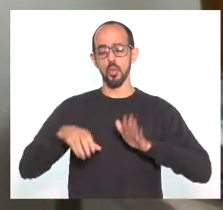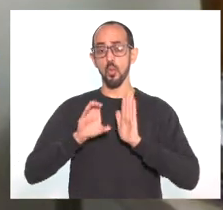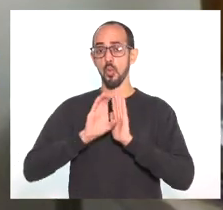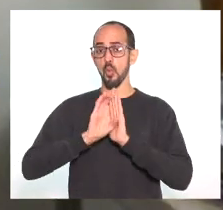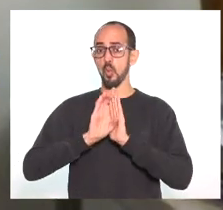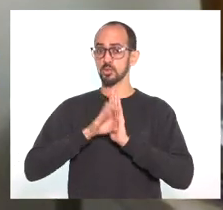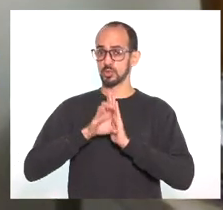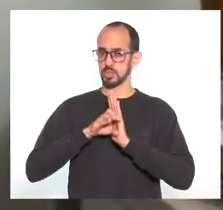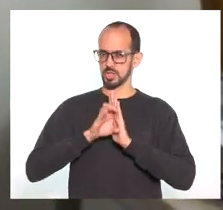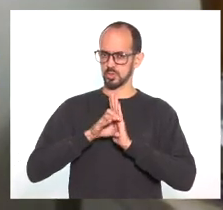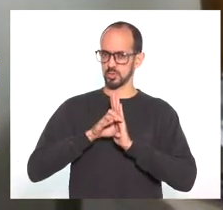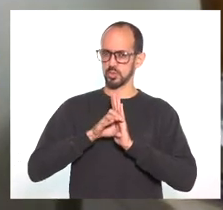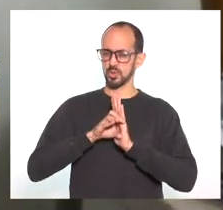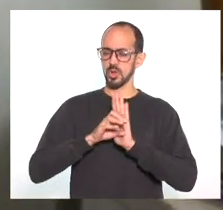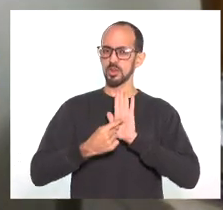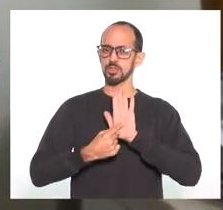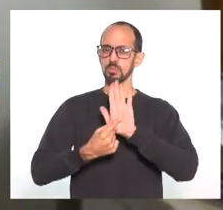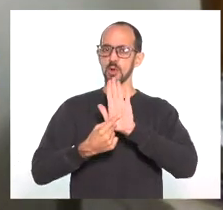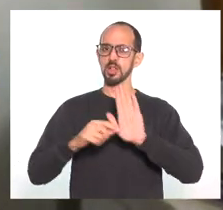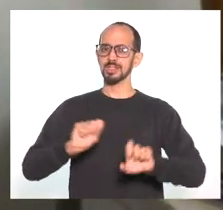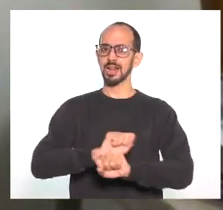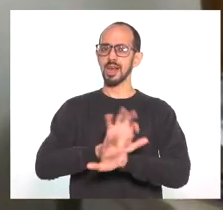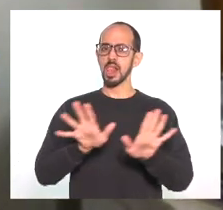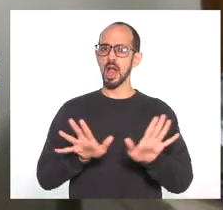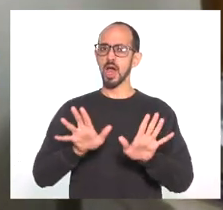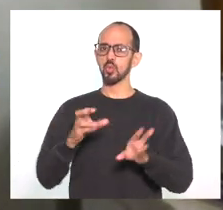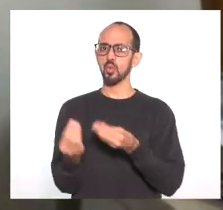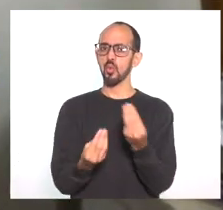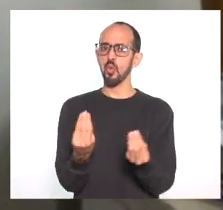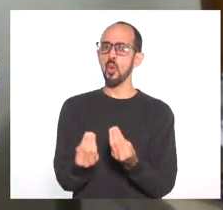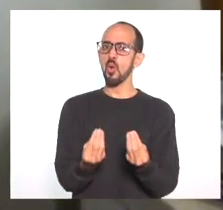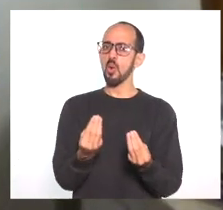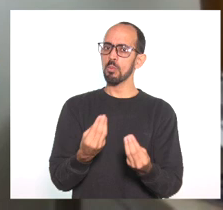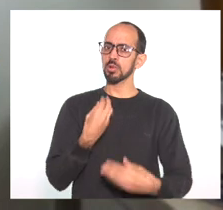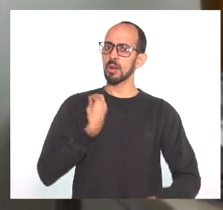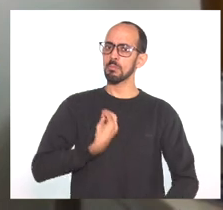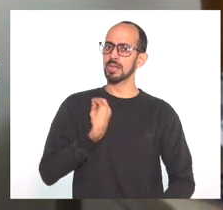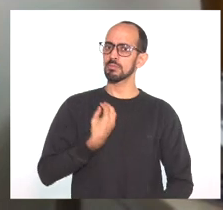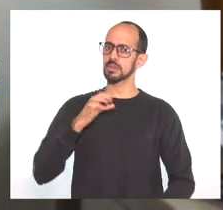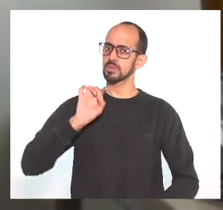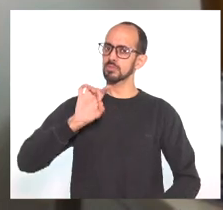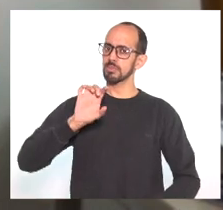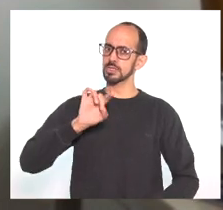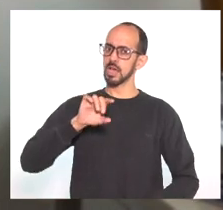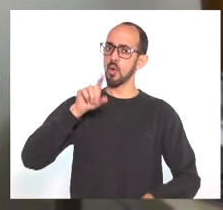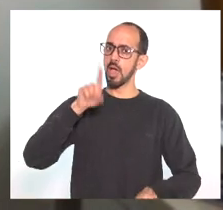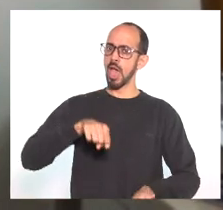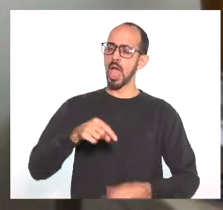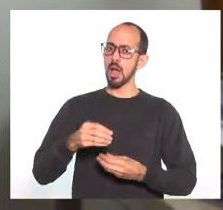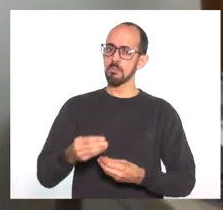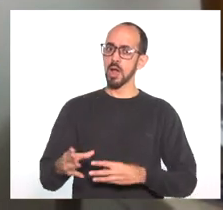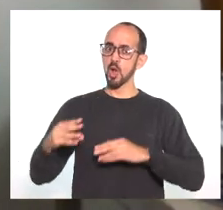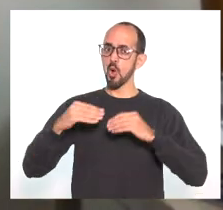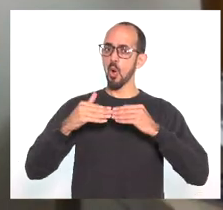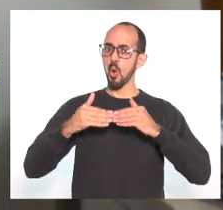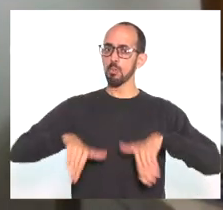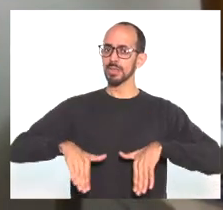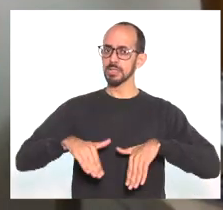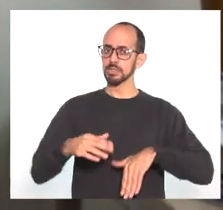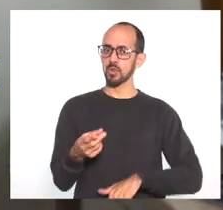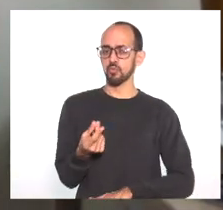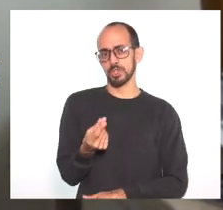né, mostrando claramente que a participação especial é uma compensação financeira